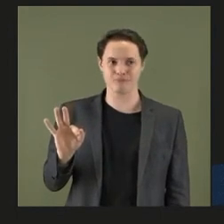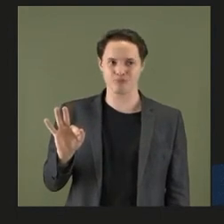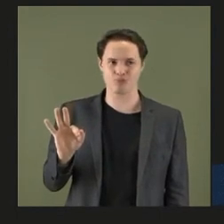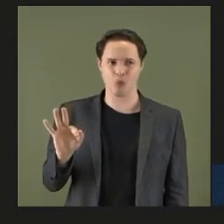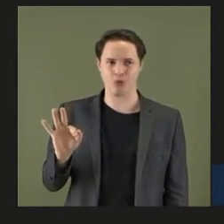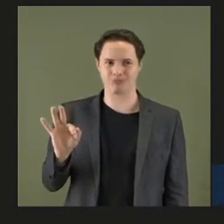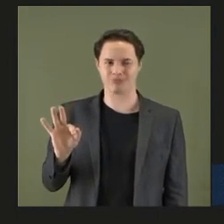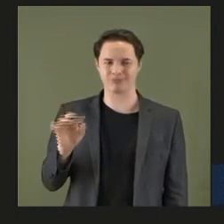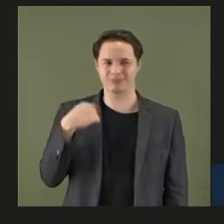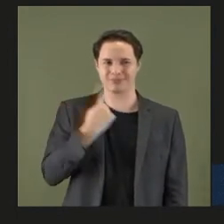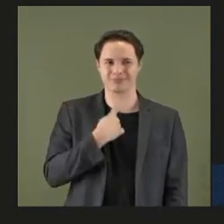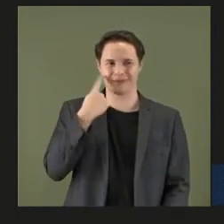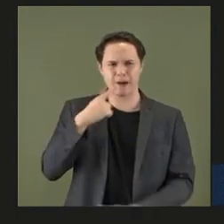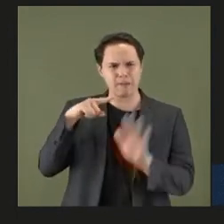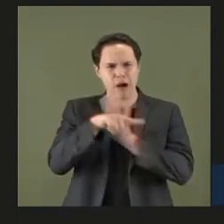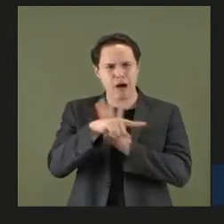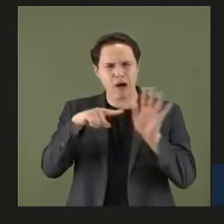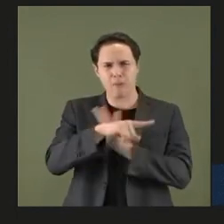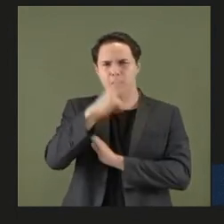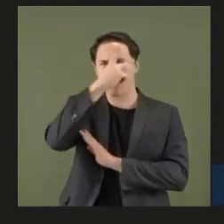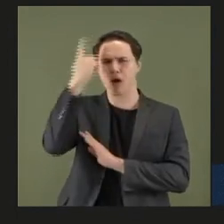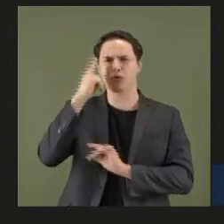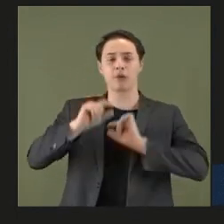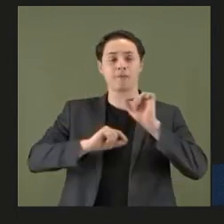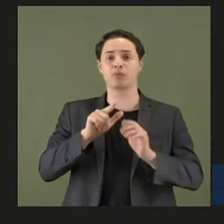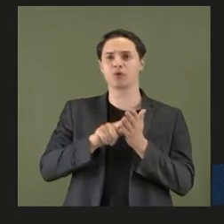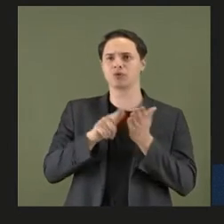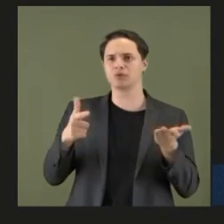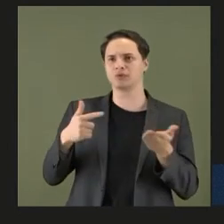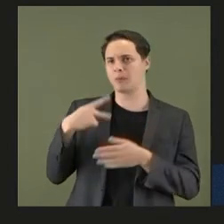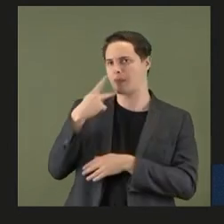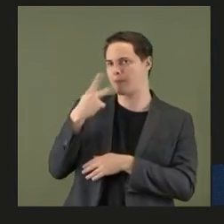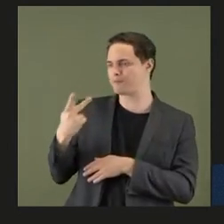ser interpelada pelos colegas ali ao vivo, a jornalista disse não